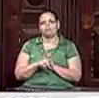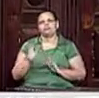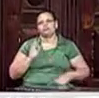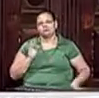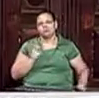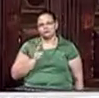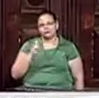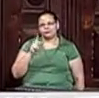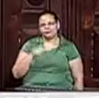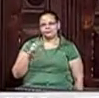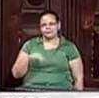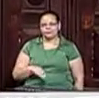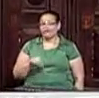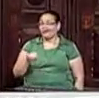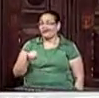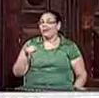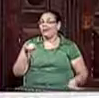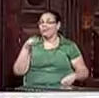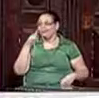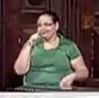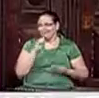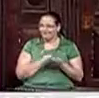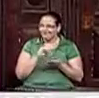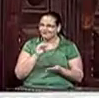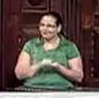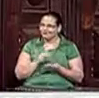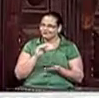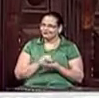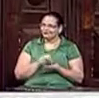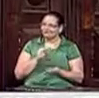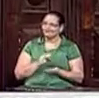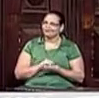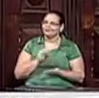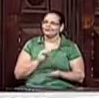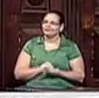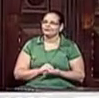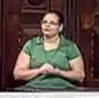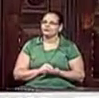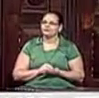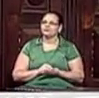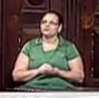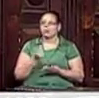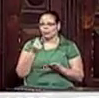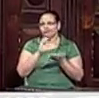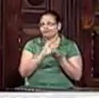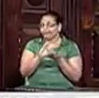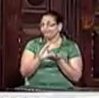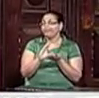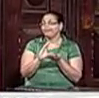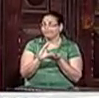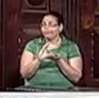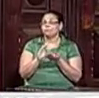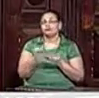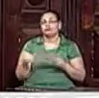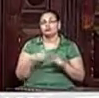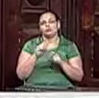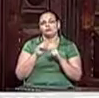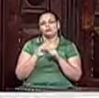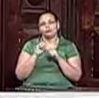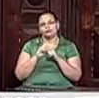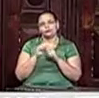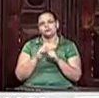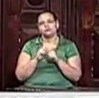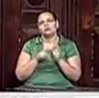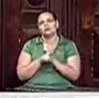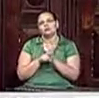Militar carece hoje, fundamentalmente, de recursos. Fizemos uma análise